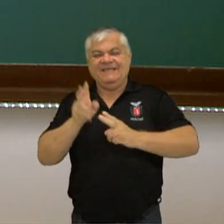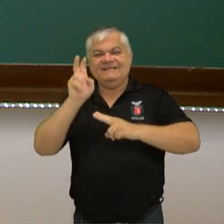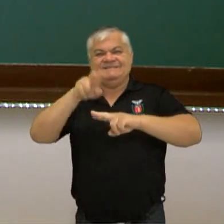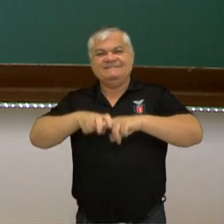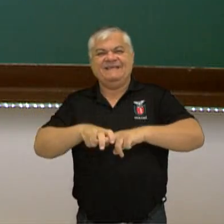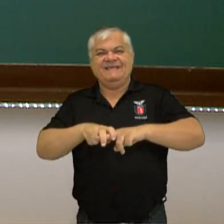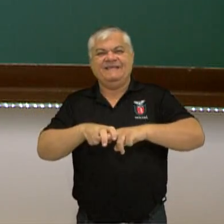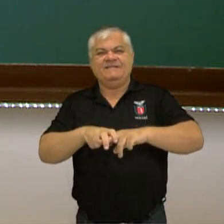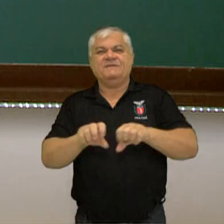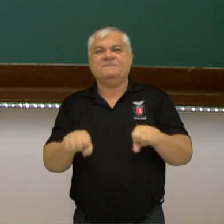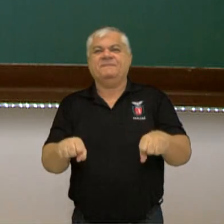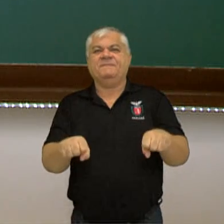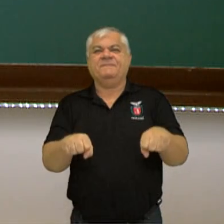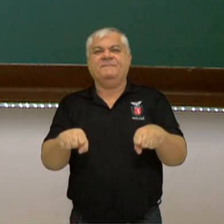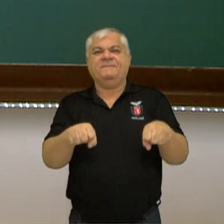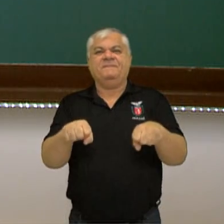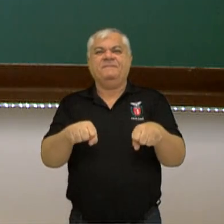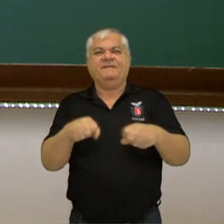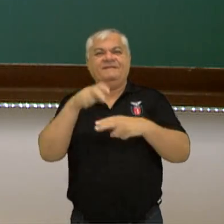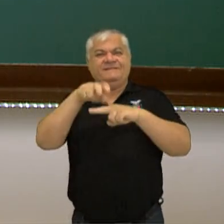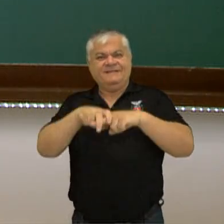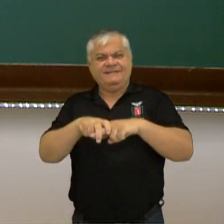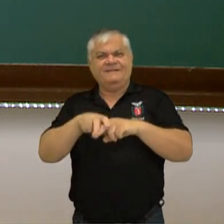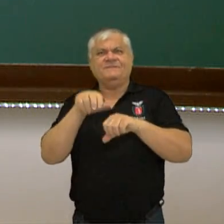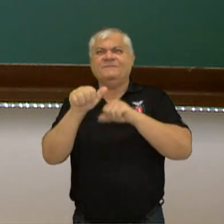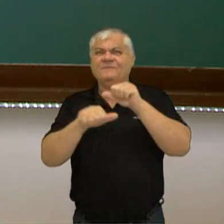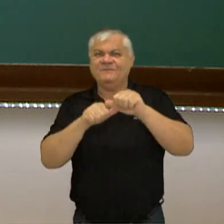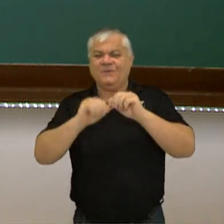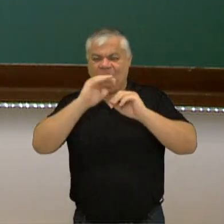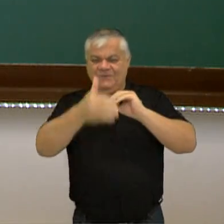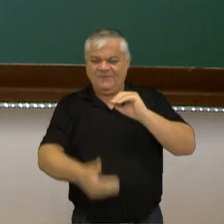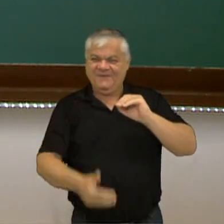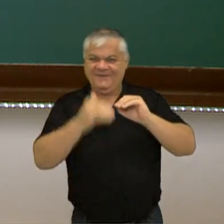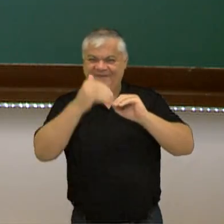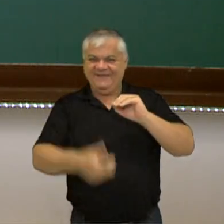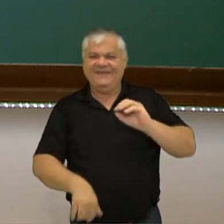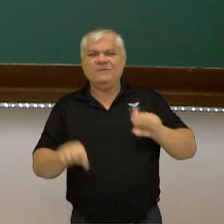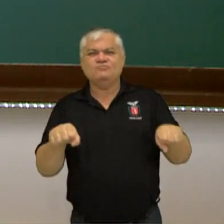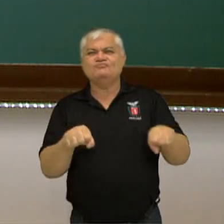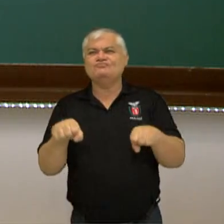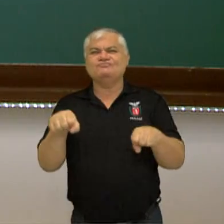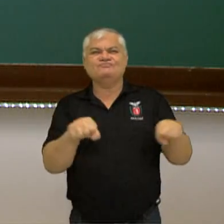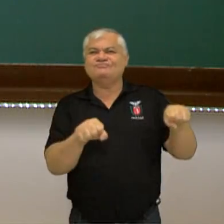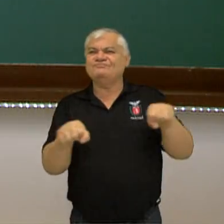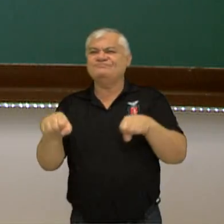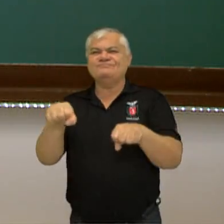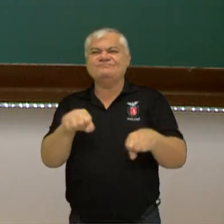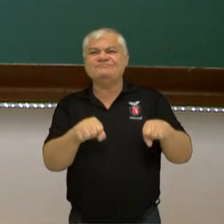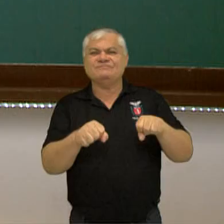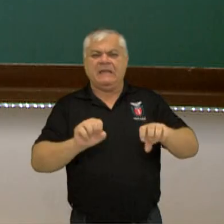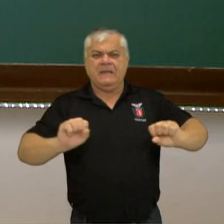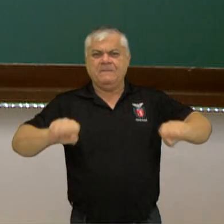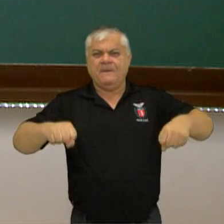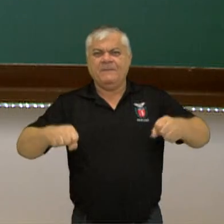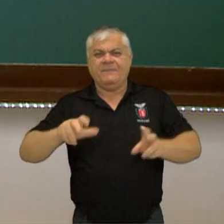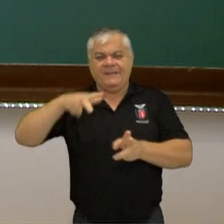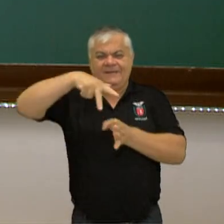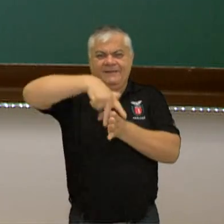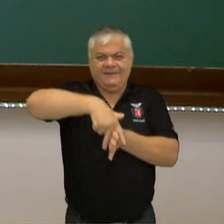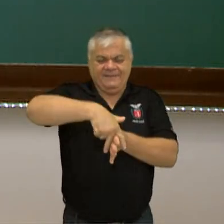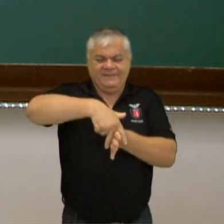de paradigma, né? Então, observe que paradigma é quando você vai fazer uma ação, mas muda a